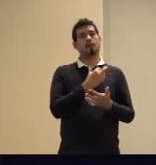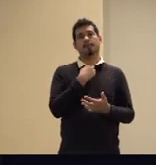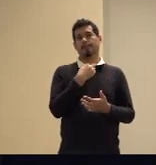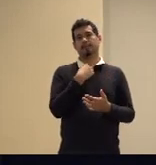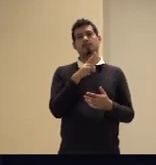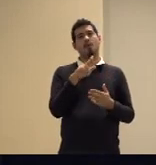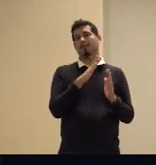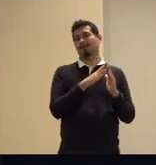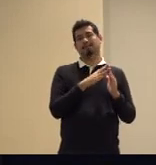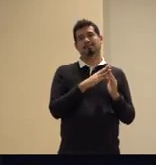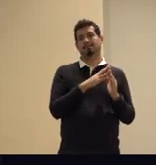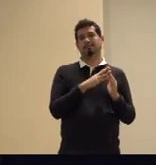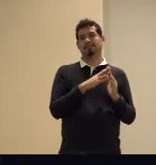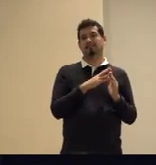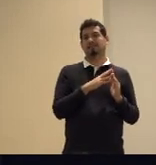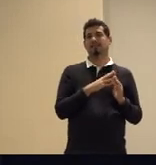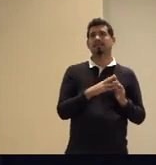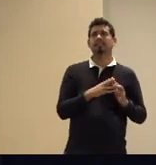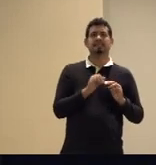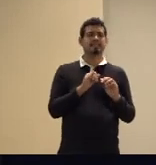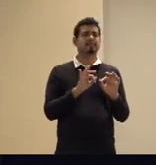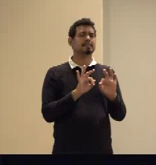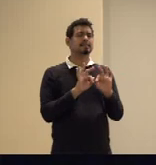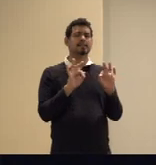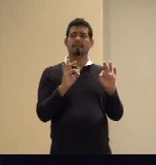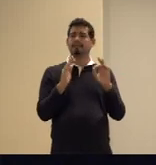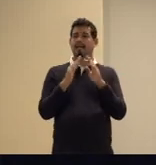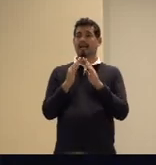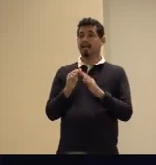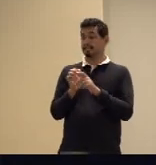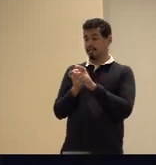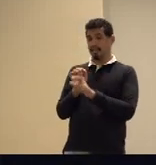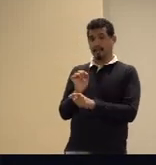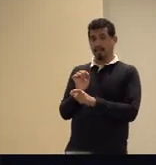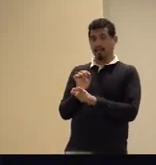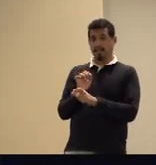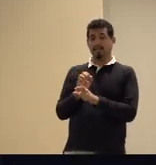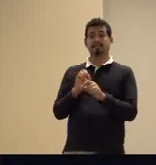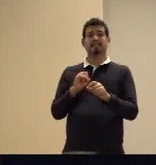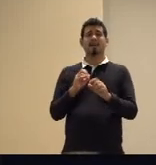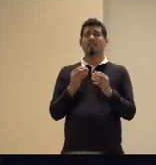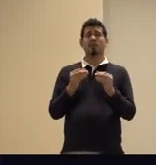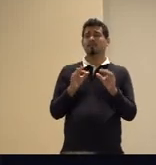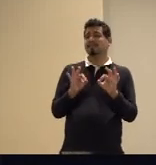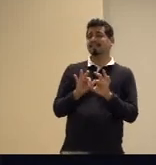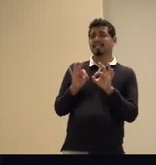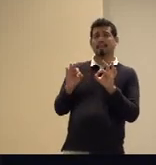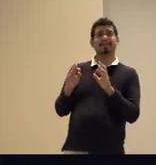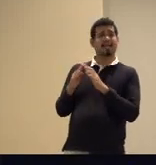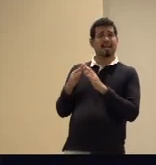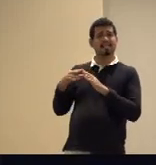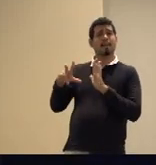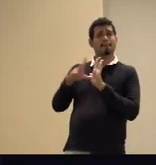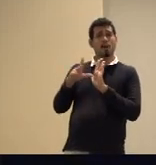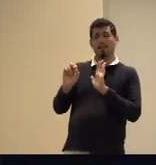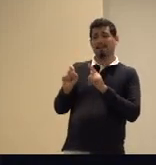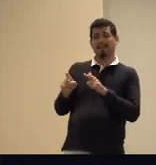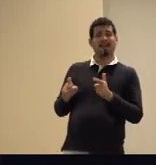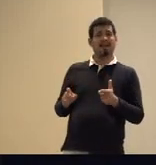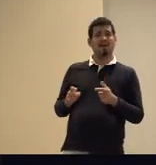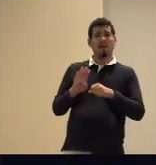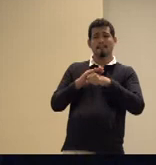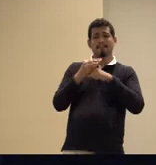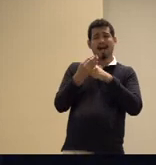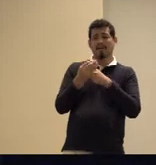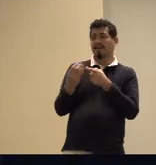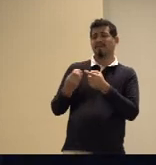casa. Por mais simples que seja a casa dela, por mais simples que ela more, né, que seja o bairro onde ela